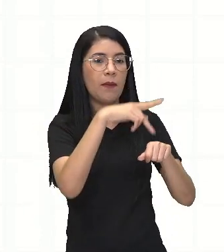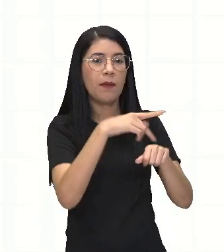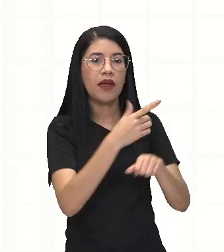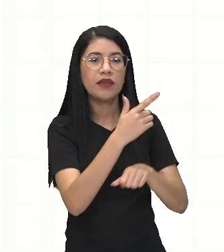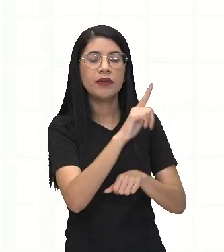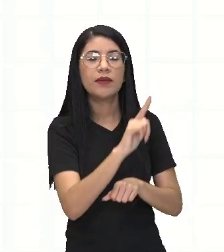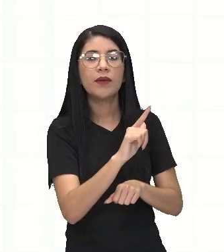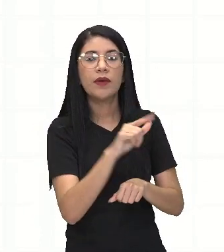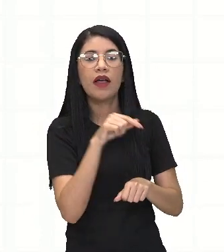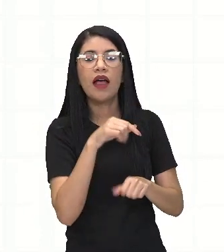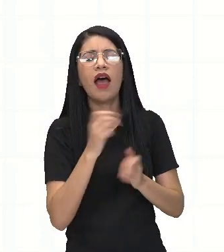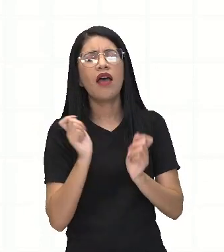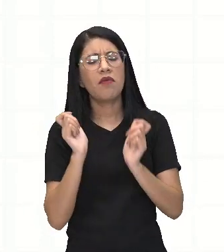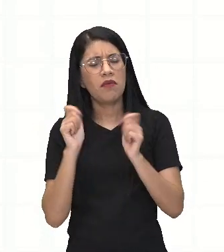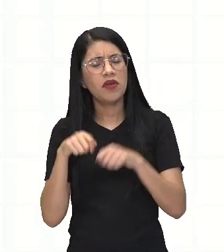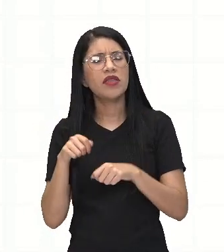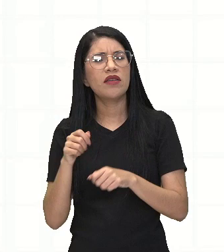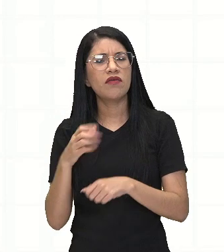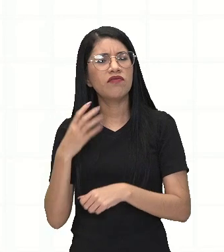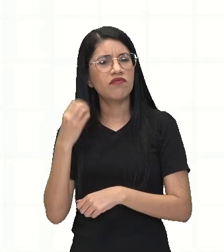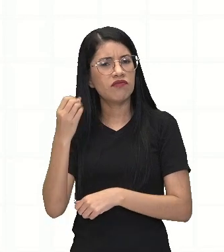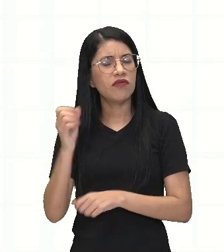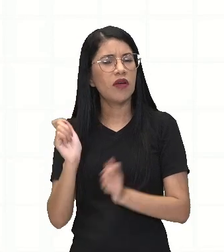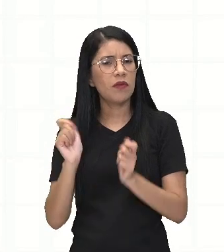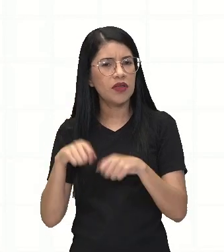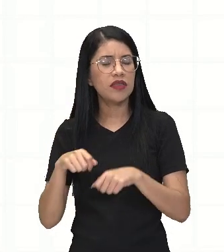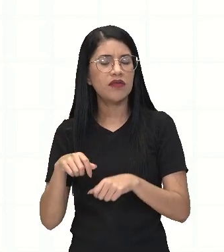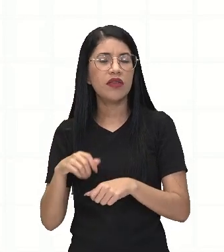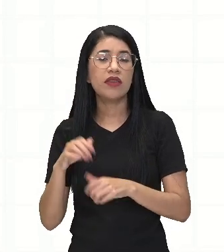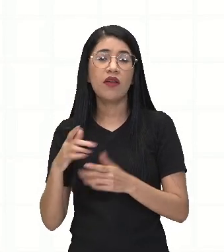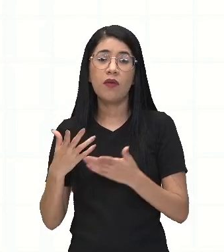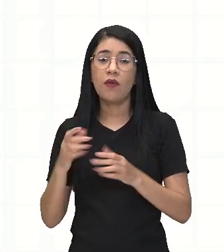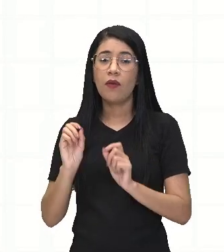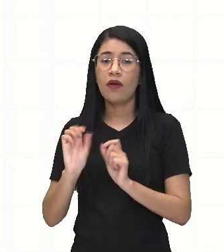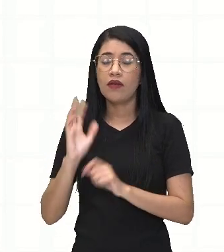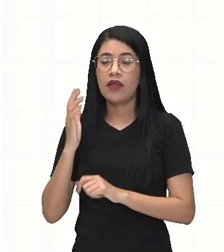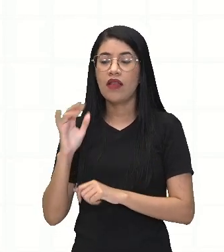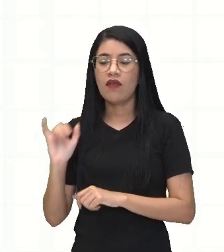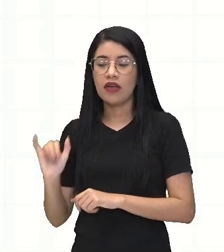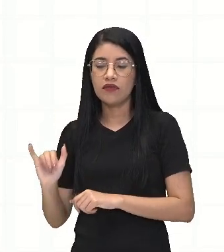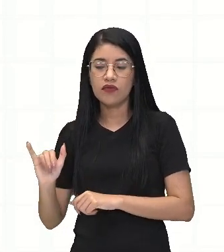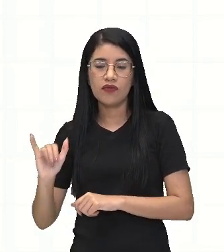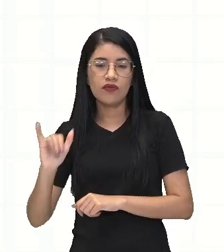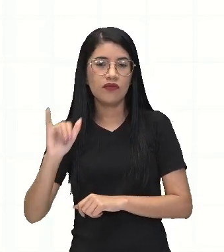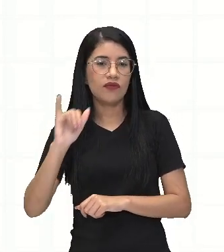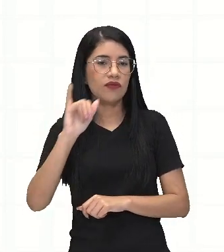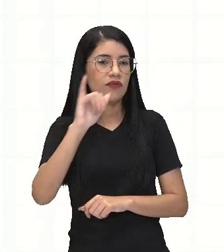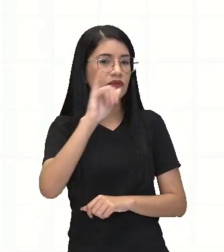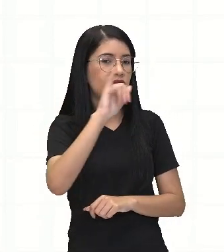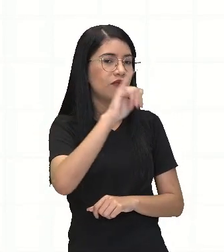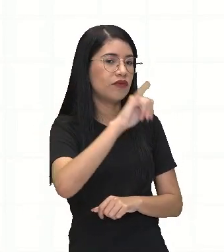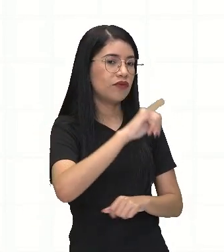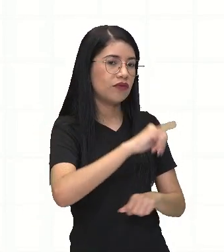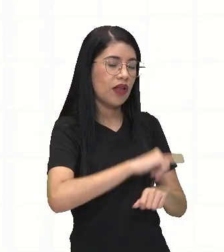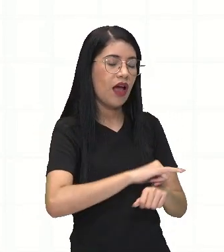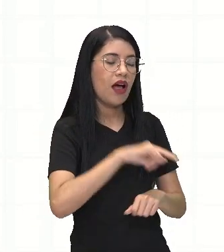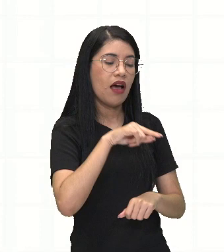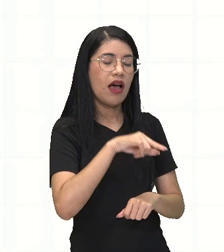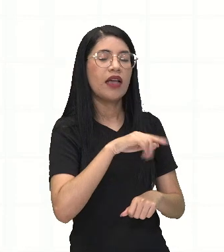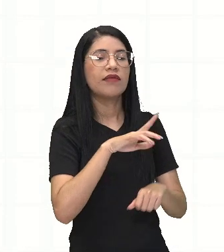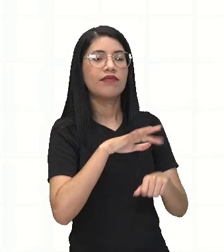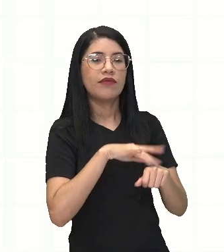eu consigo viajar. Aí ela pega um avião, vai para outro país e ali já levou